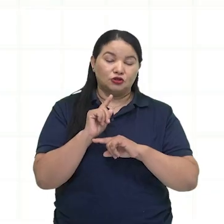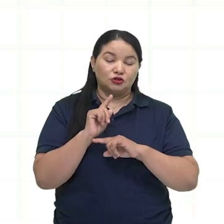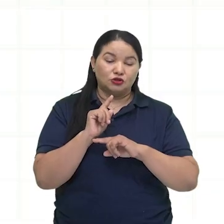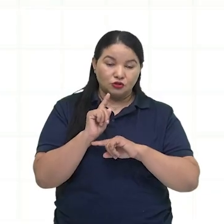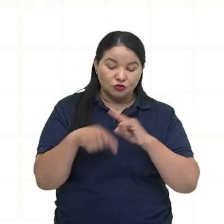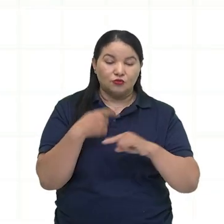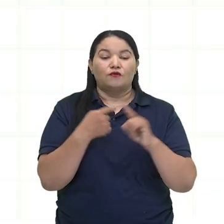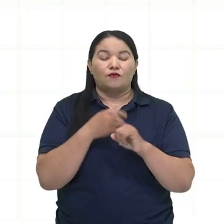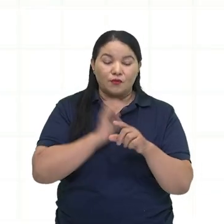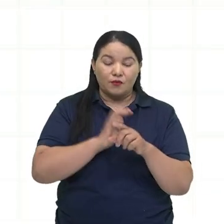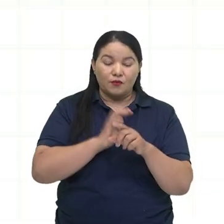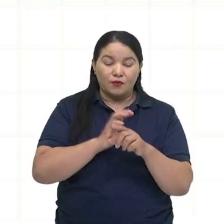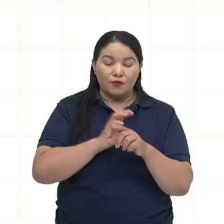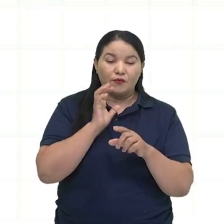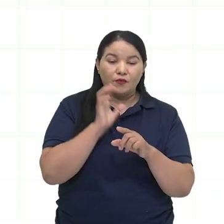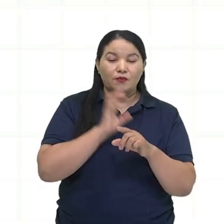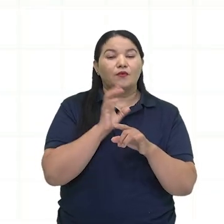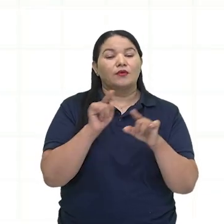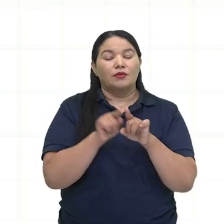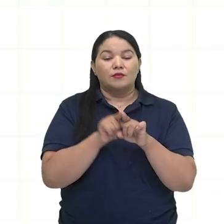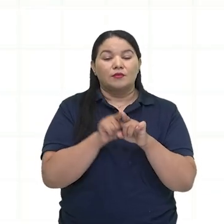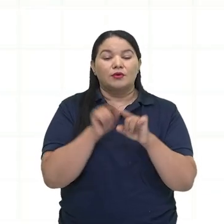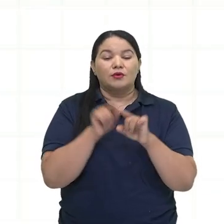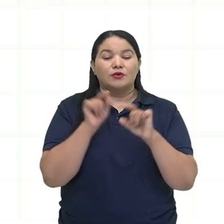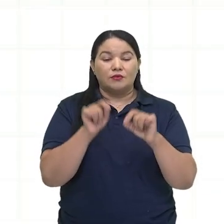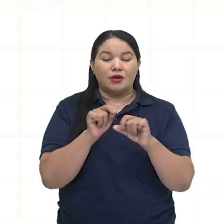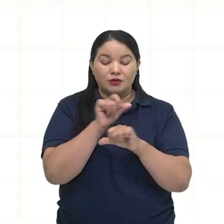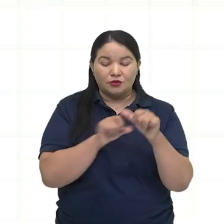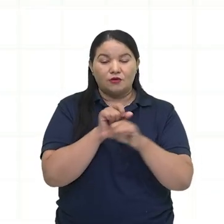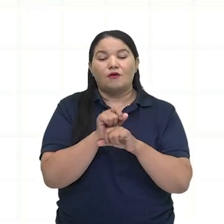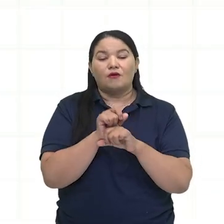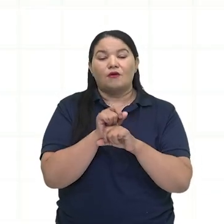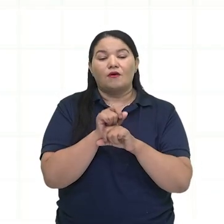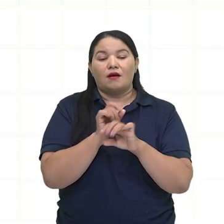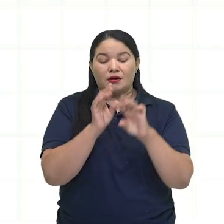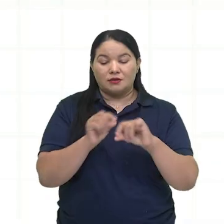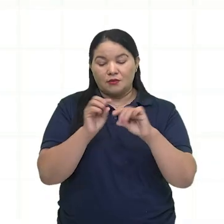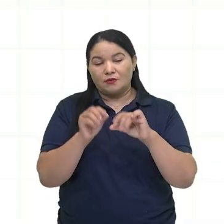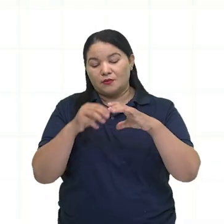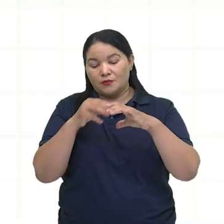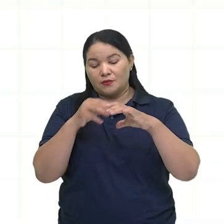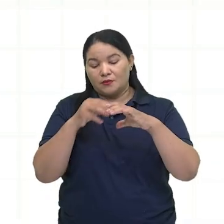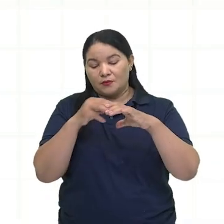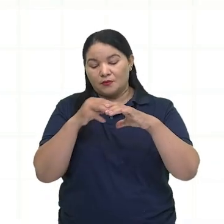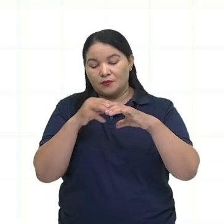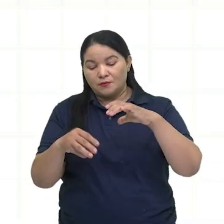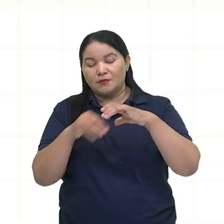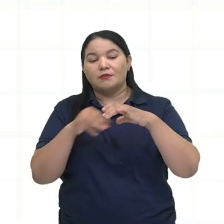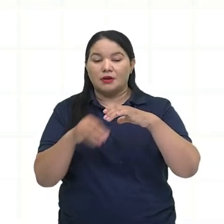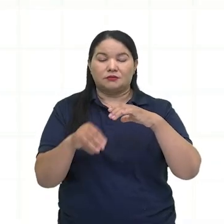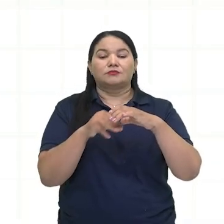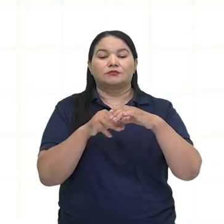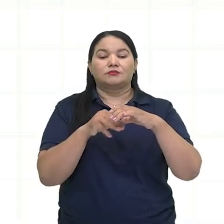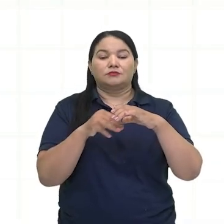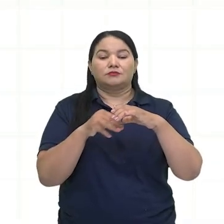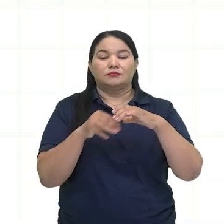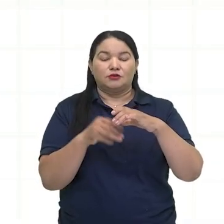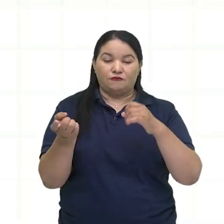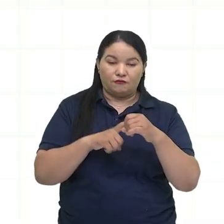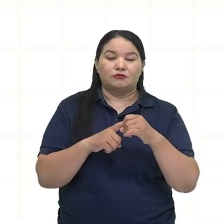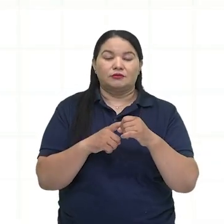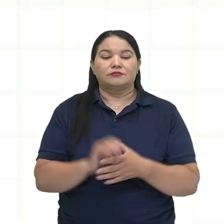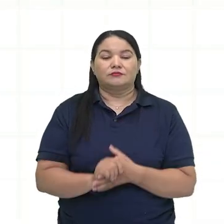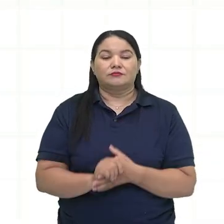em altas pressões, torna-se magma, certo? Então, a rocha